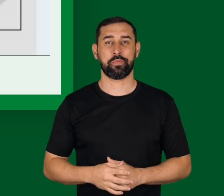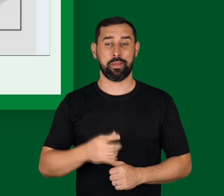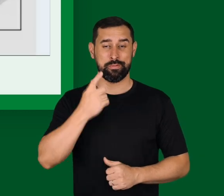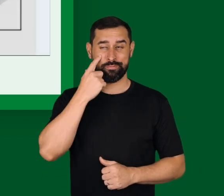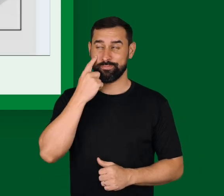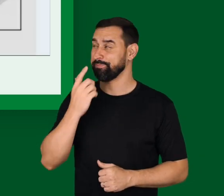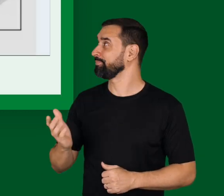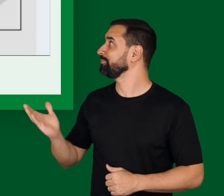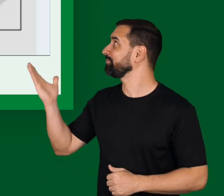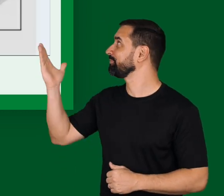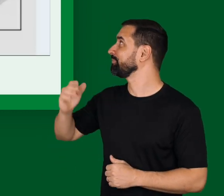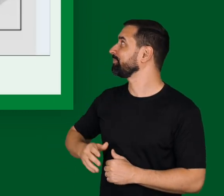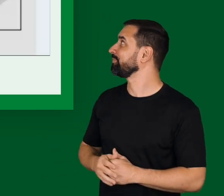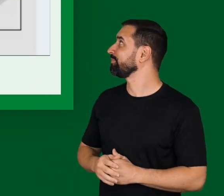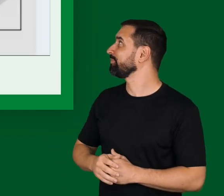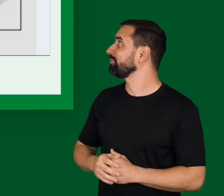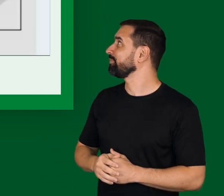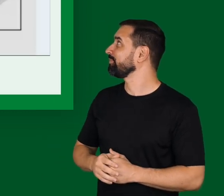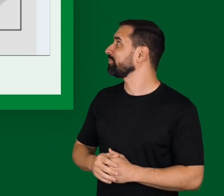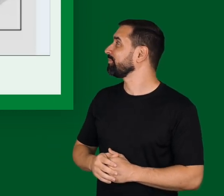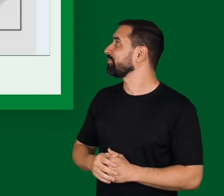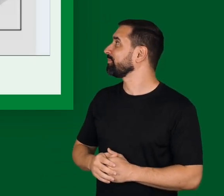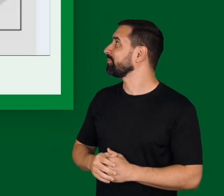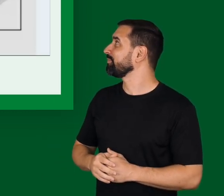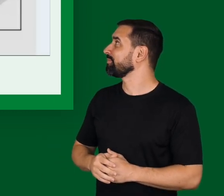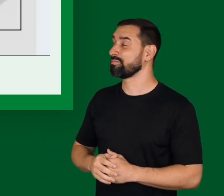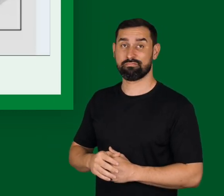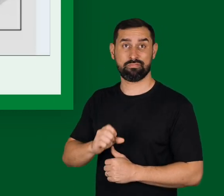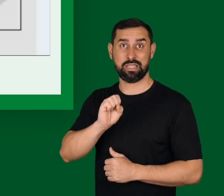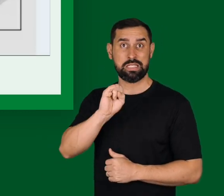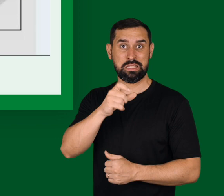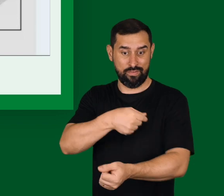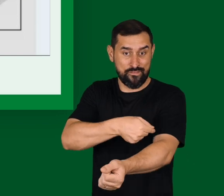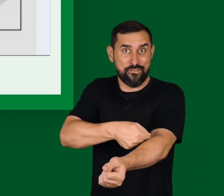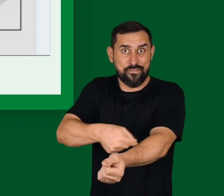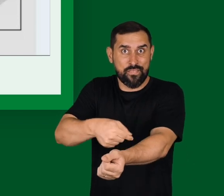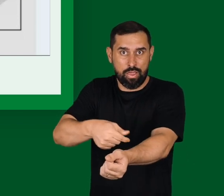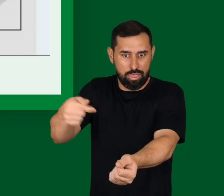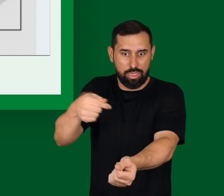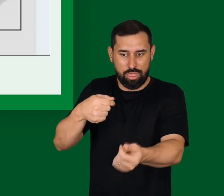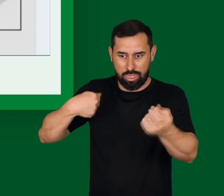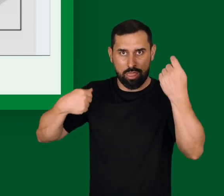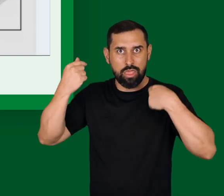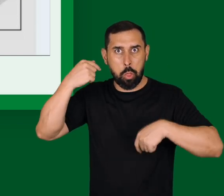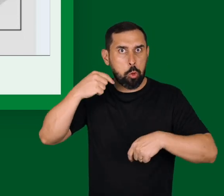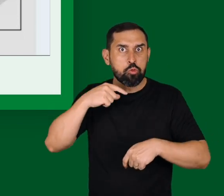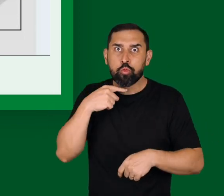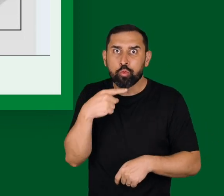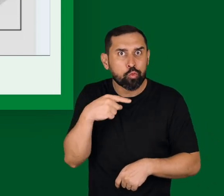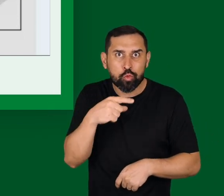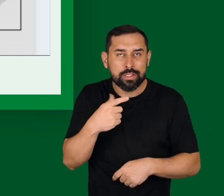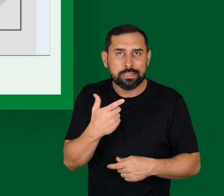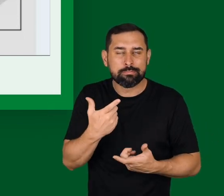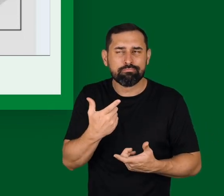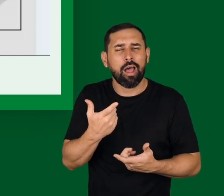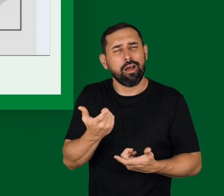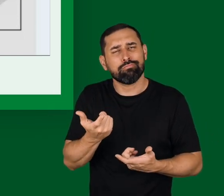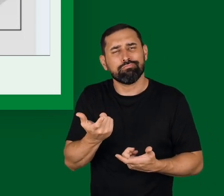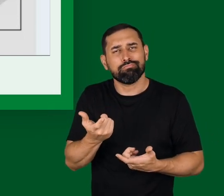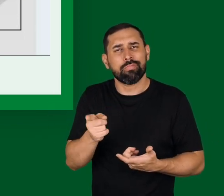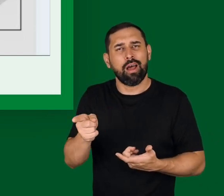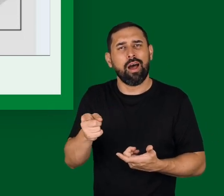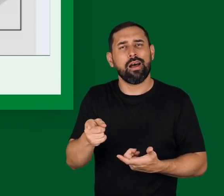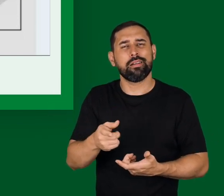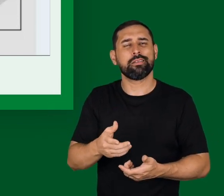né. Então aqui, quando a gente não consegue a via, vascular, né, um acesso vascular, lembrar que a